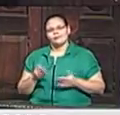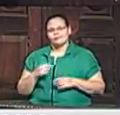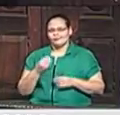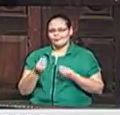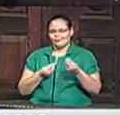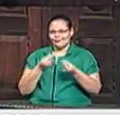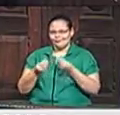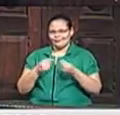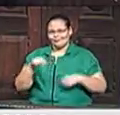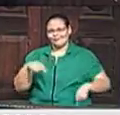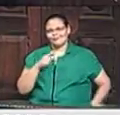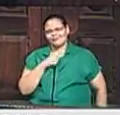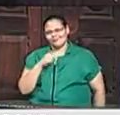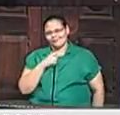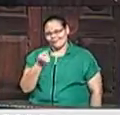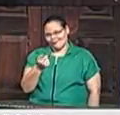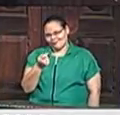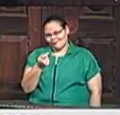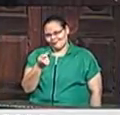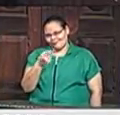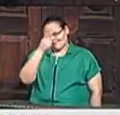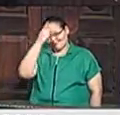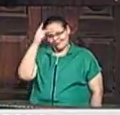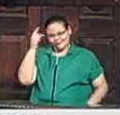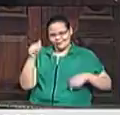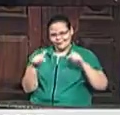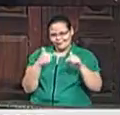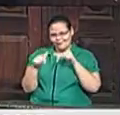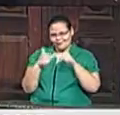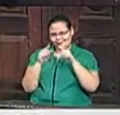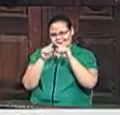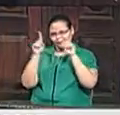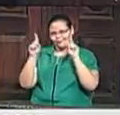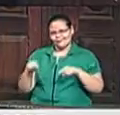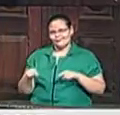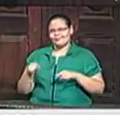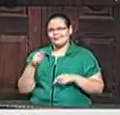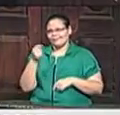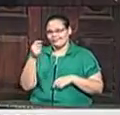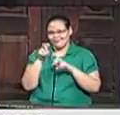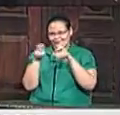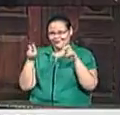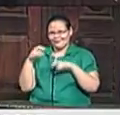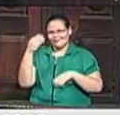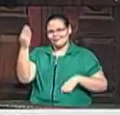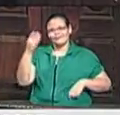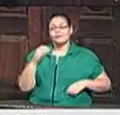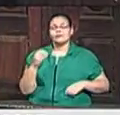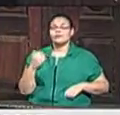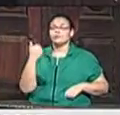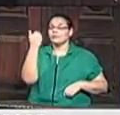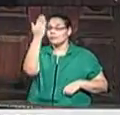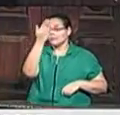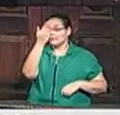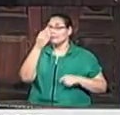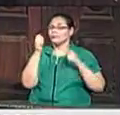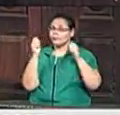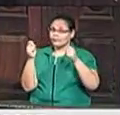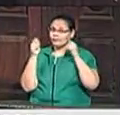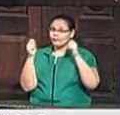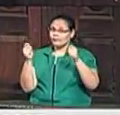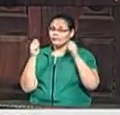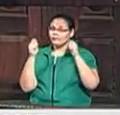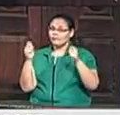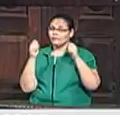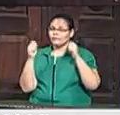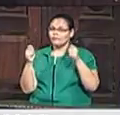como temos aqui pouquíssimos servidores públicos, mas do lado de fora há uma manifestação